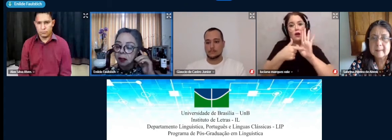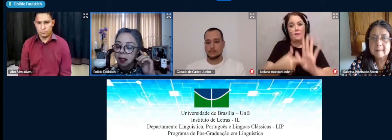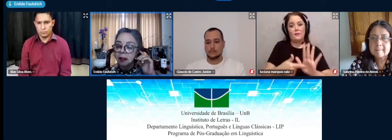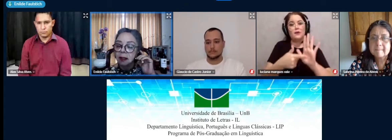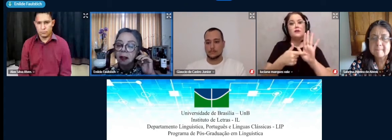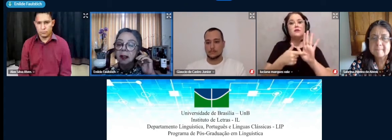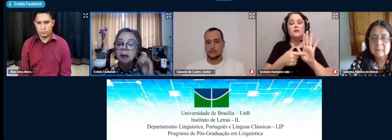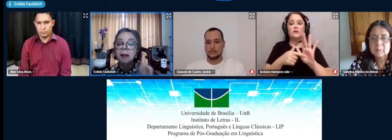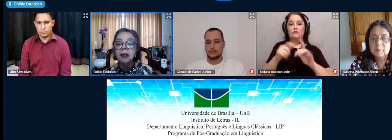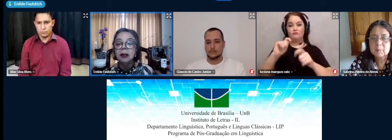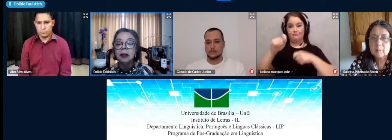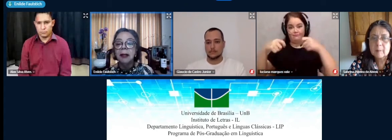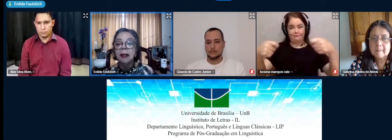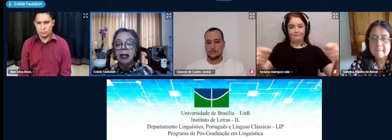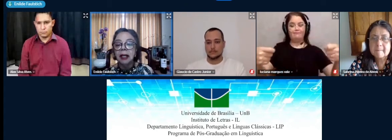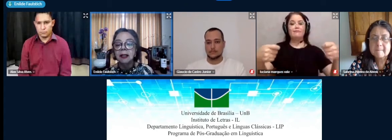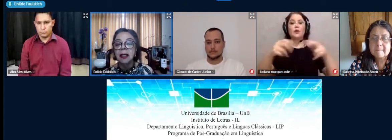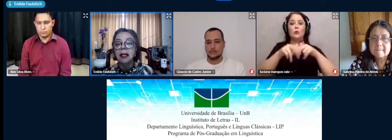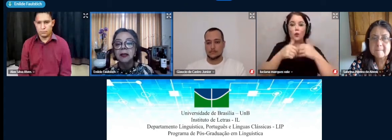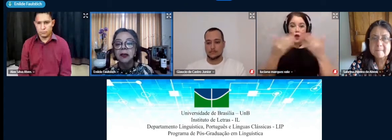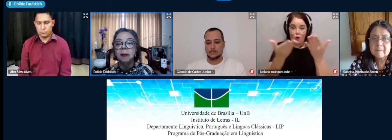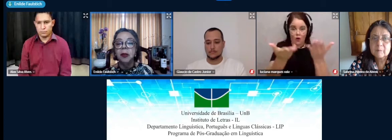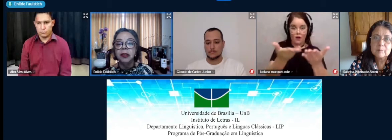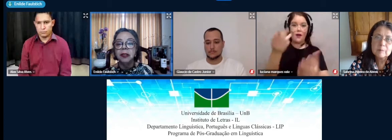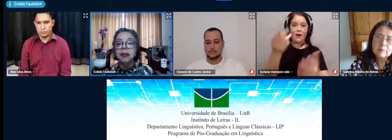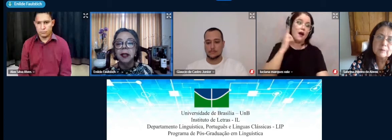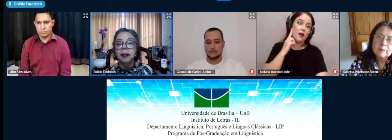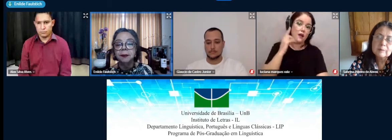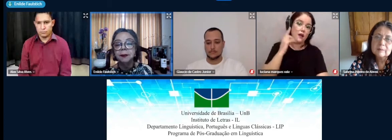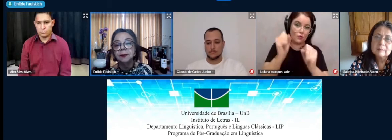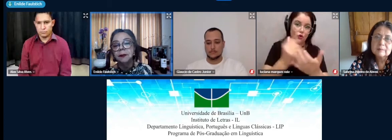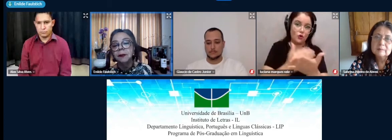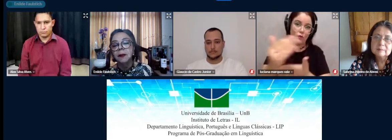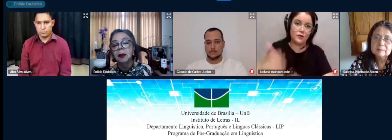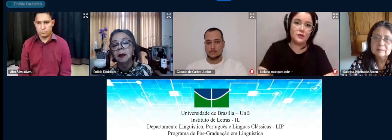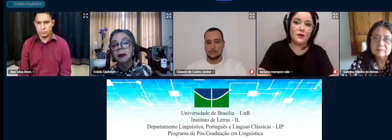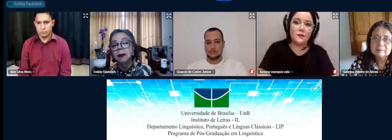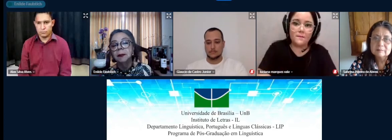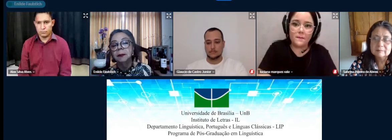de sinais. Passo então a palavra ao Alex. Alex, você pode iniciar.